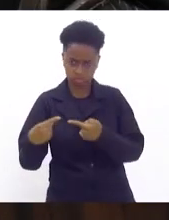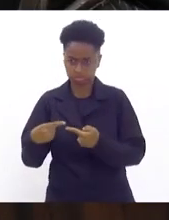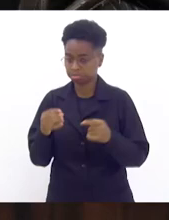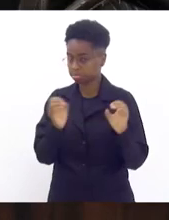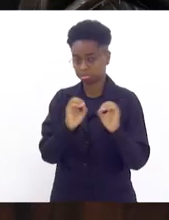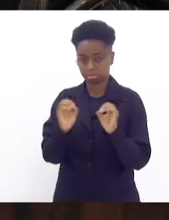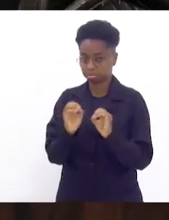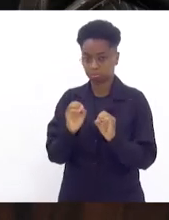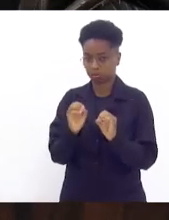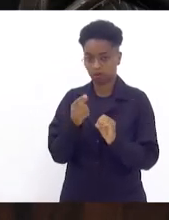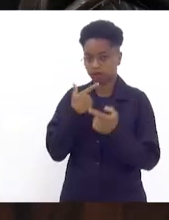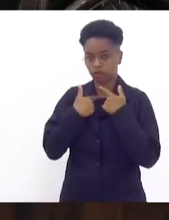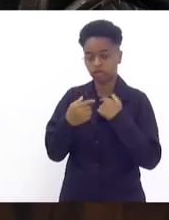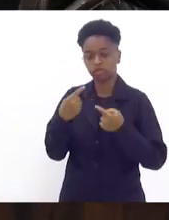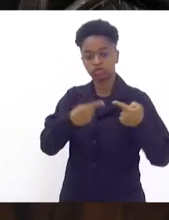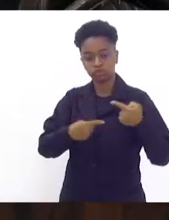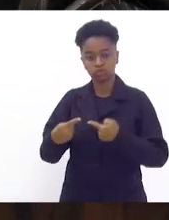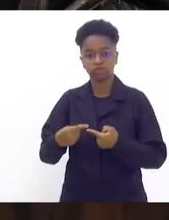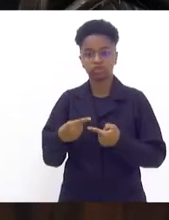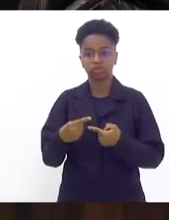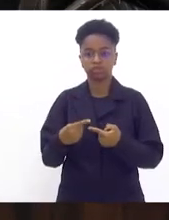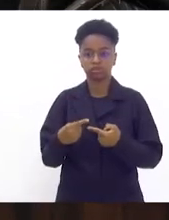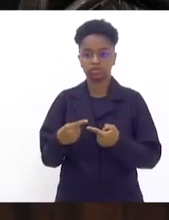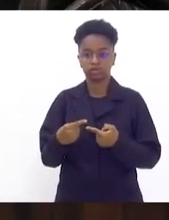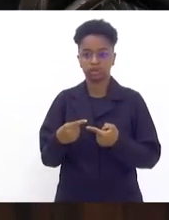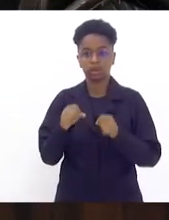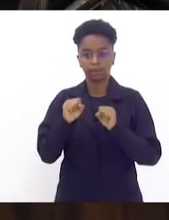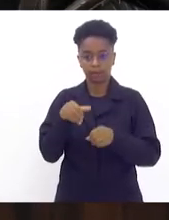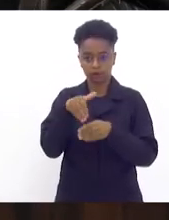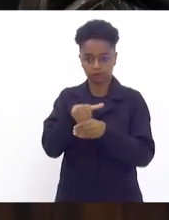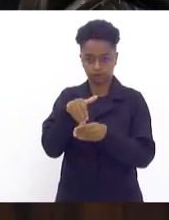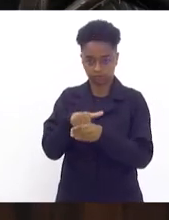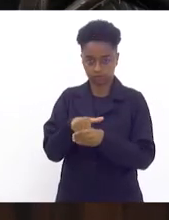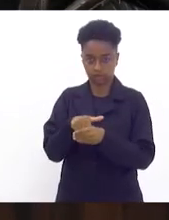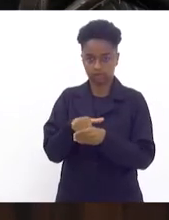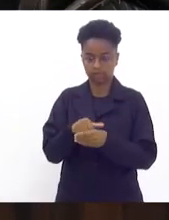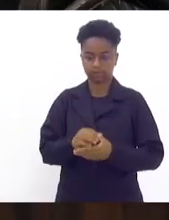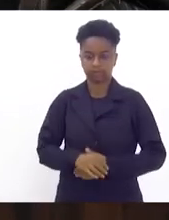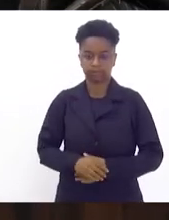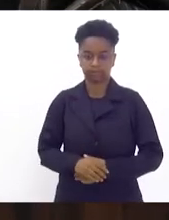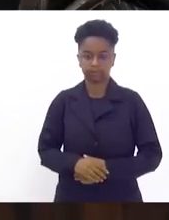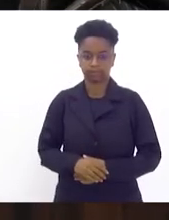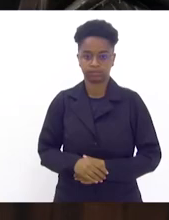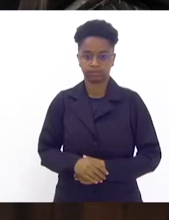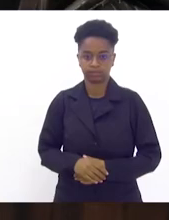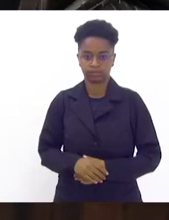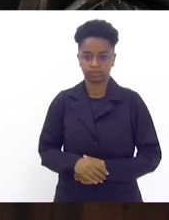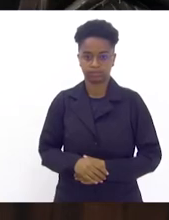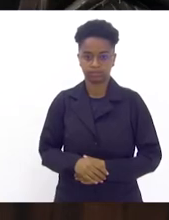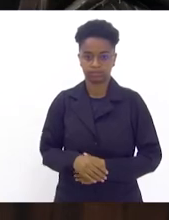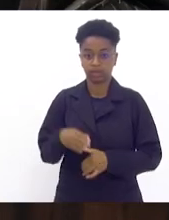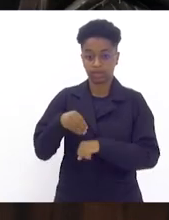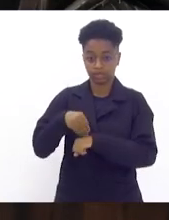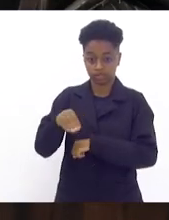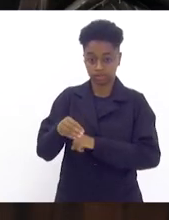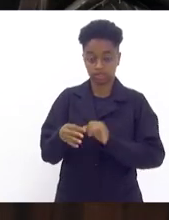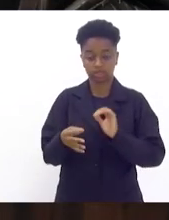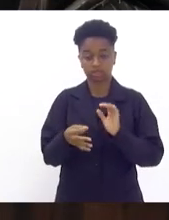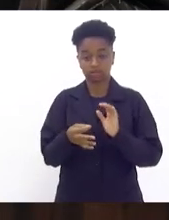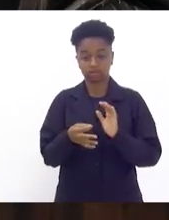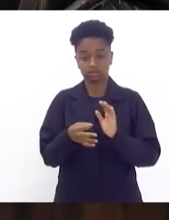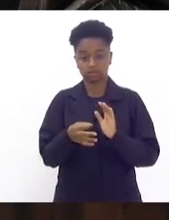havendo orador para discutir a matéria, em votação a matéria. A indicação legislativa. Os senhores que